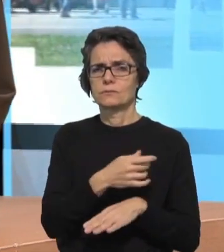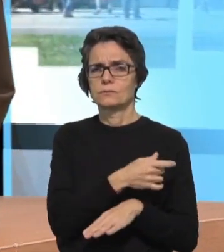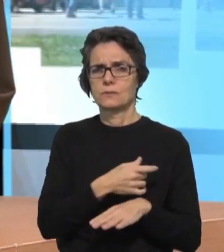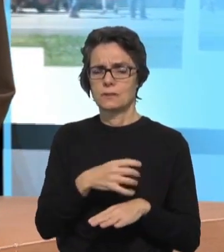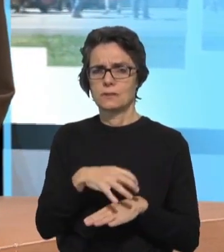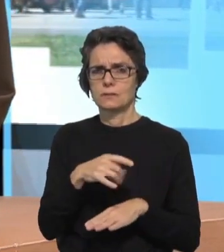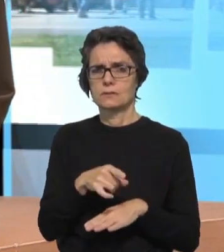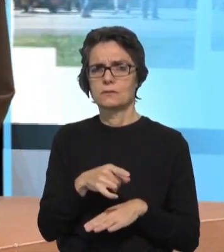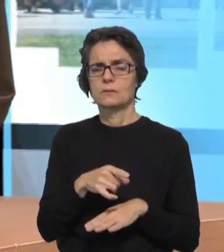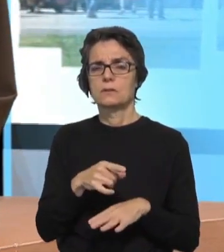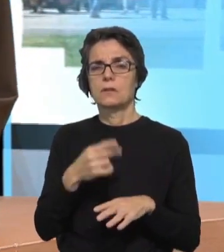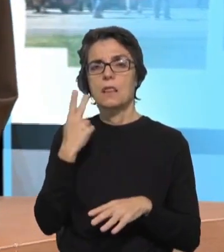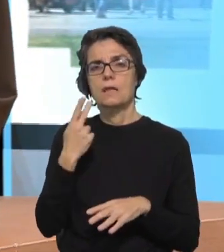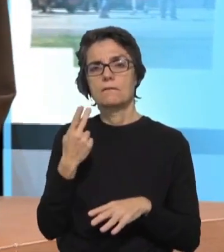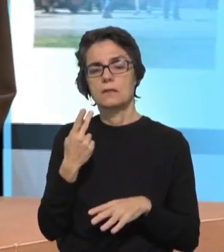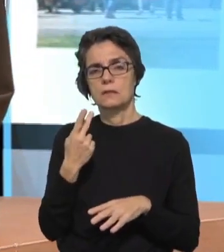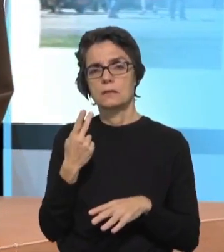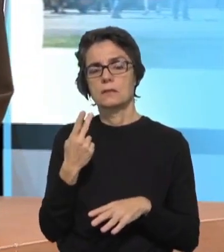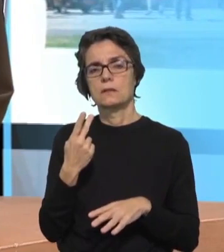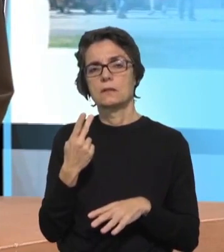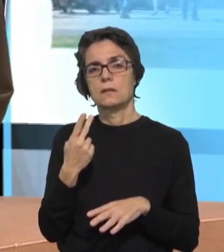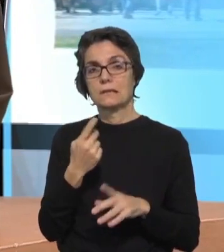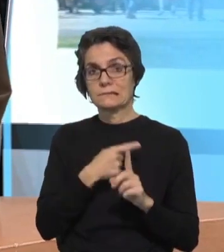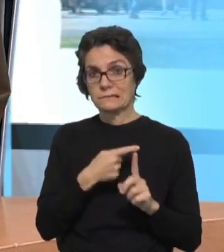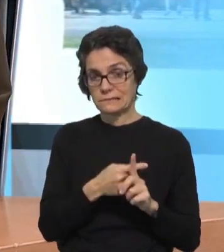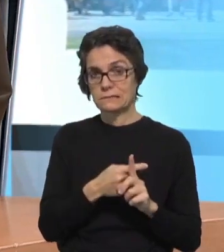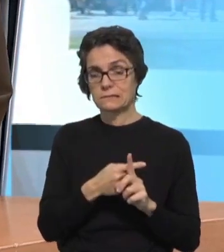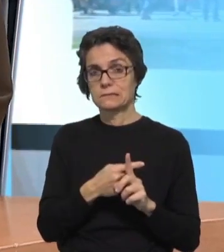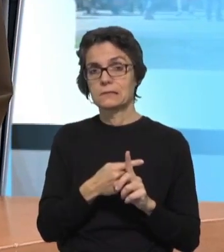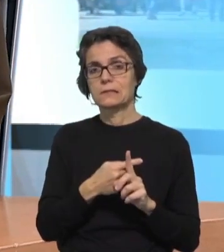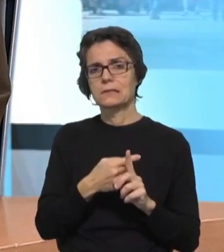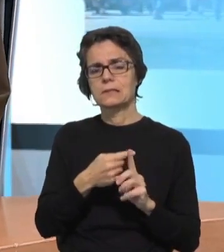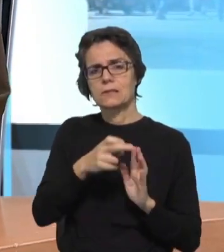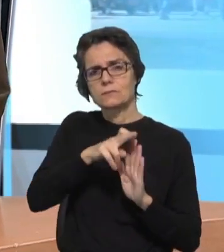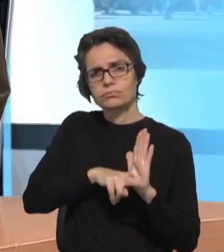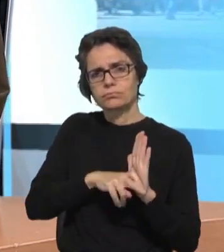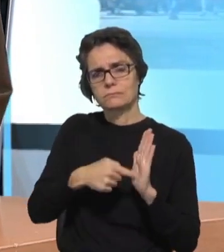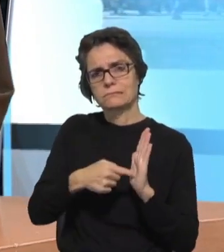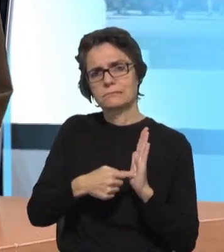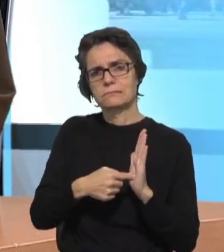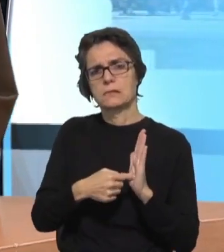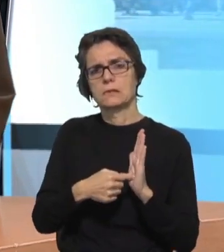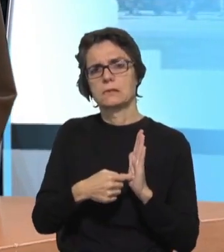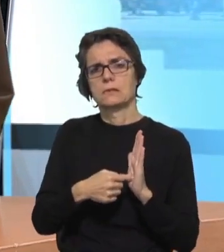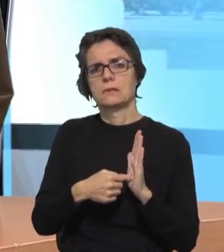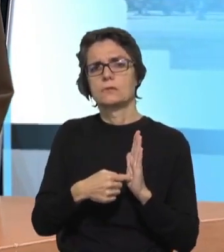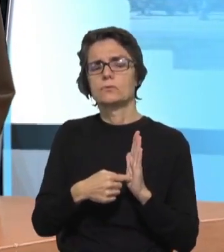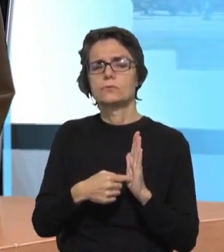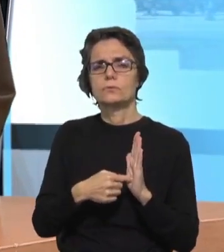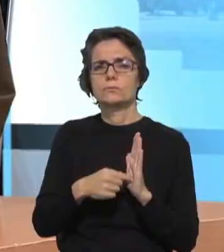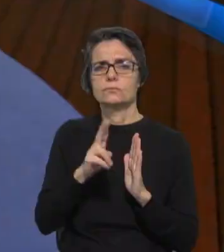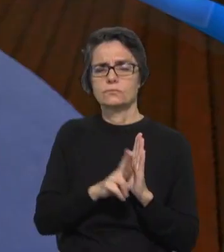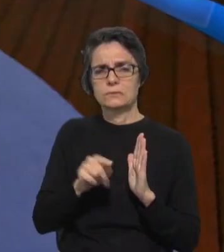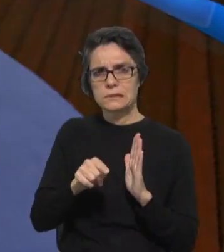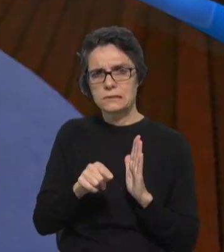vida consagrada franciscana, sem contar com os leigos, de direito pontifício, são mais de 400 em todo o mundo. Só para ter uma noção. Em Portugal são